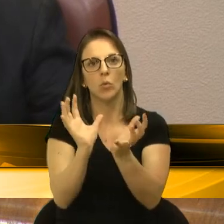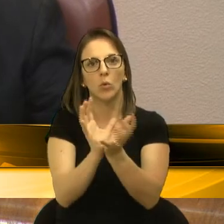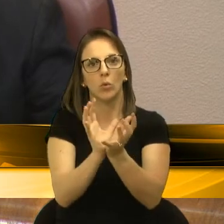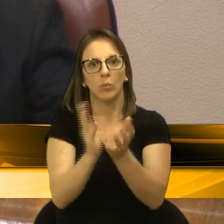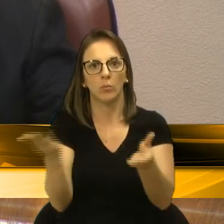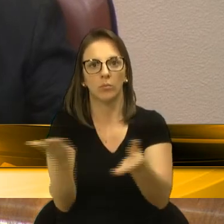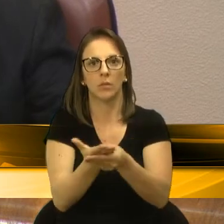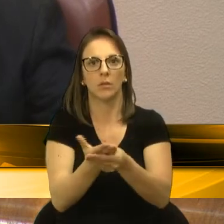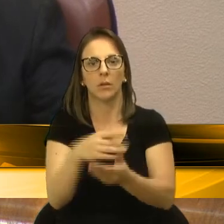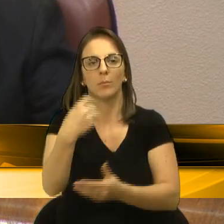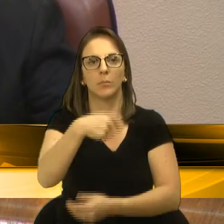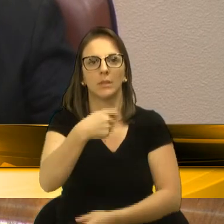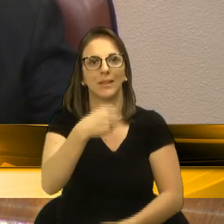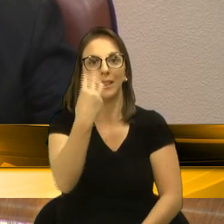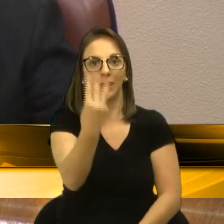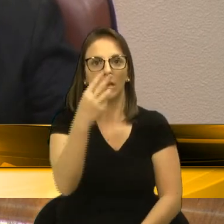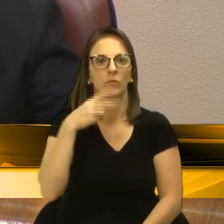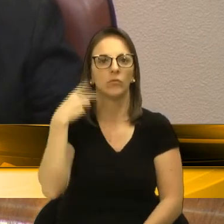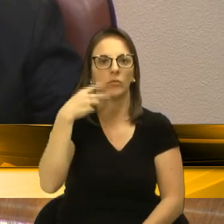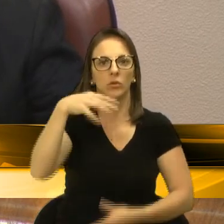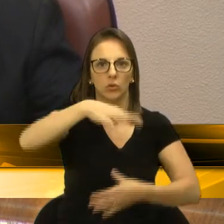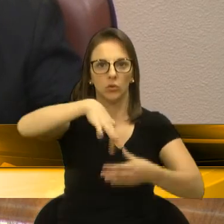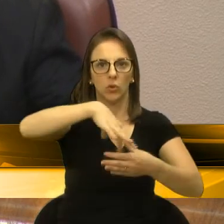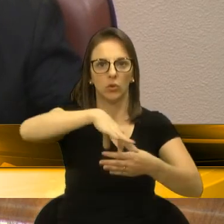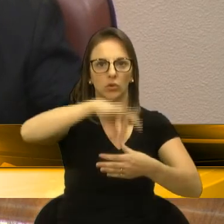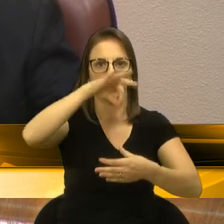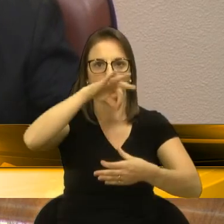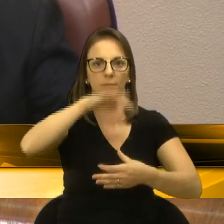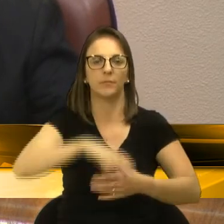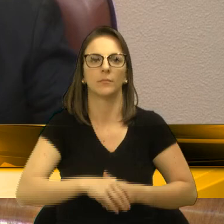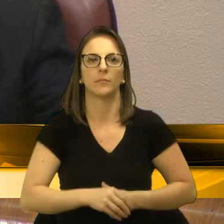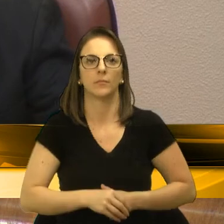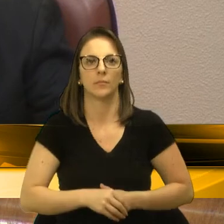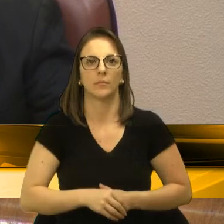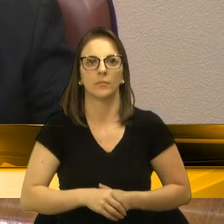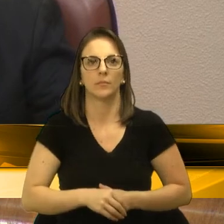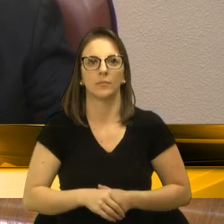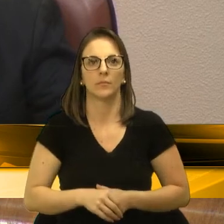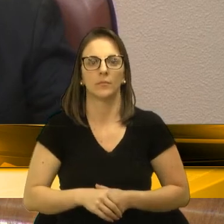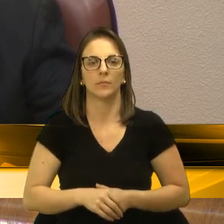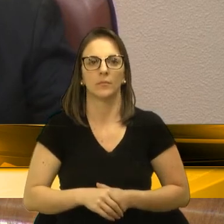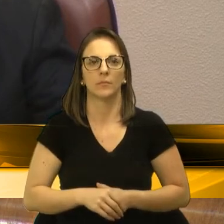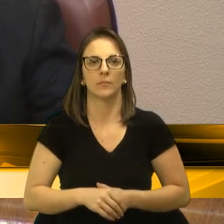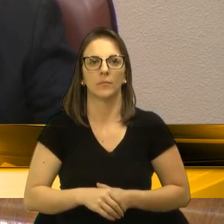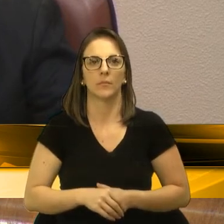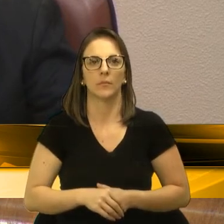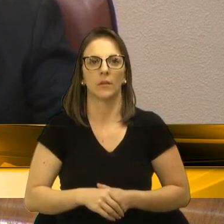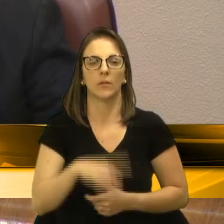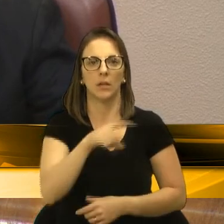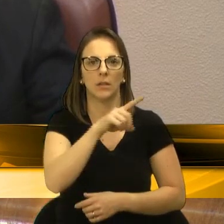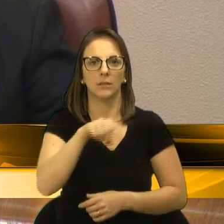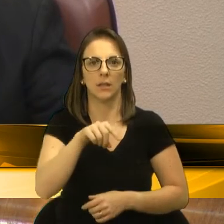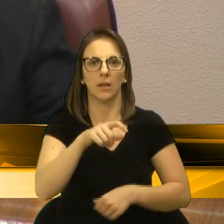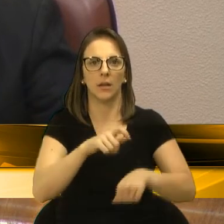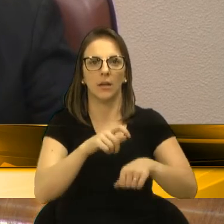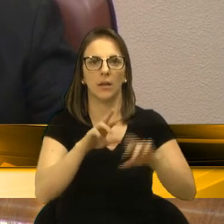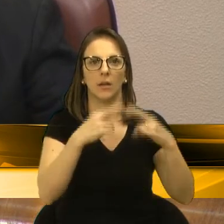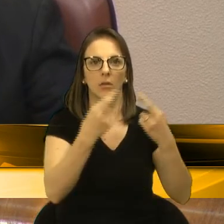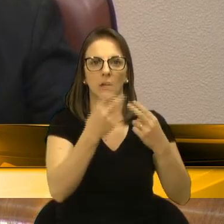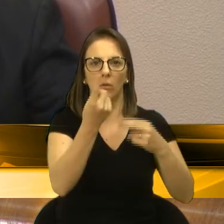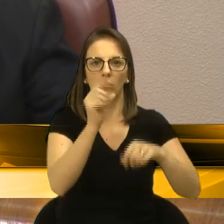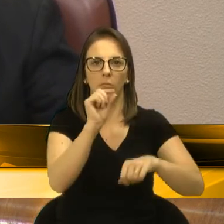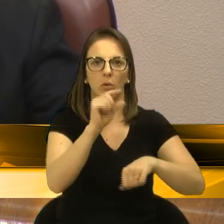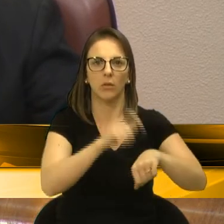por 3 vereadores sorteados, entre os desimpedidos. Suspendemos a sessão por alguns instantes para a composição